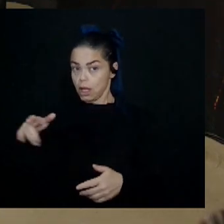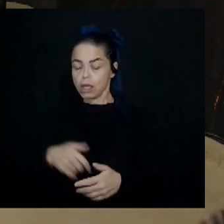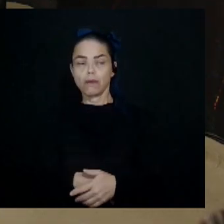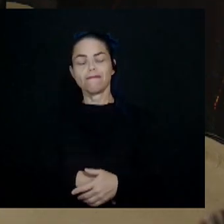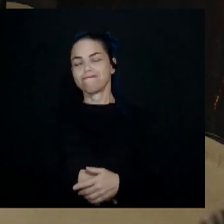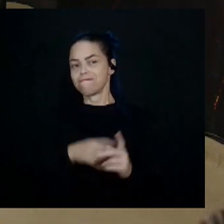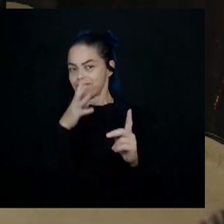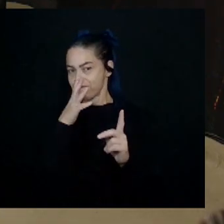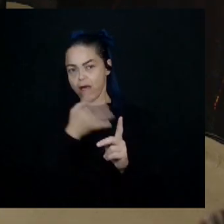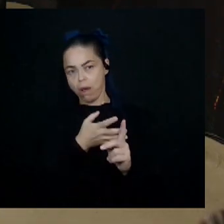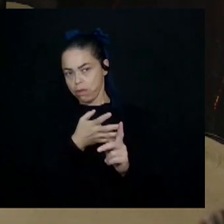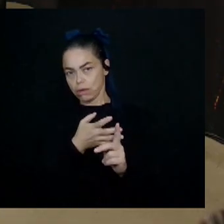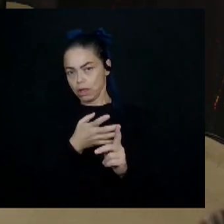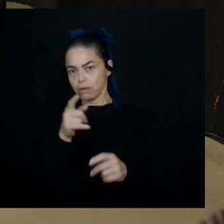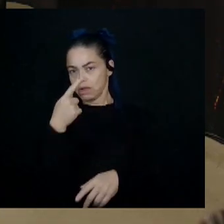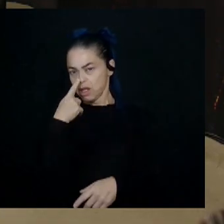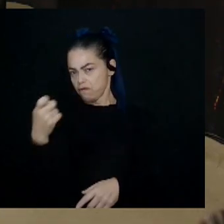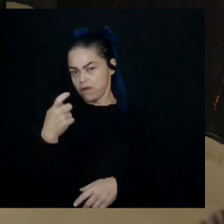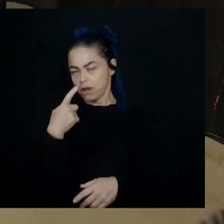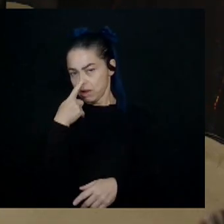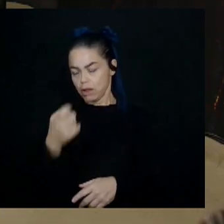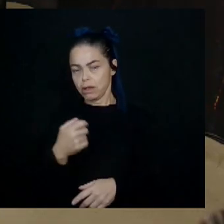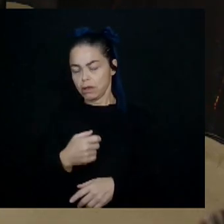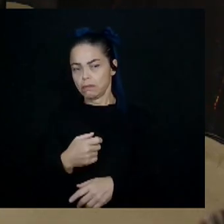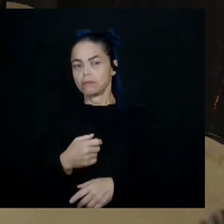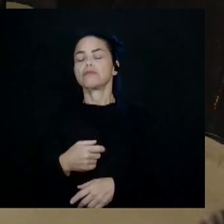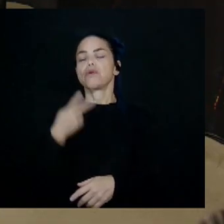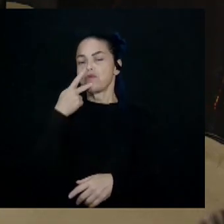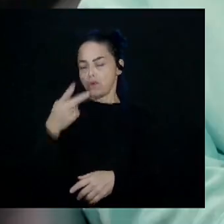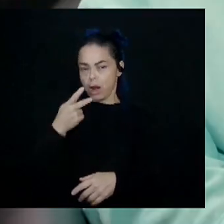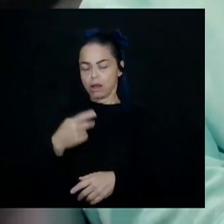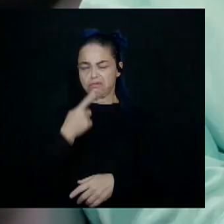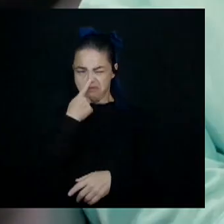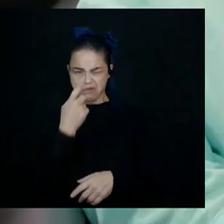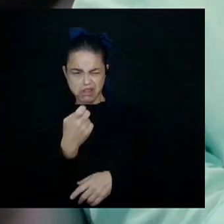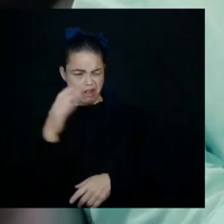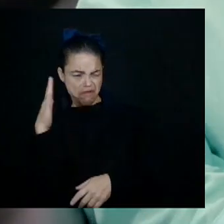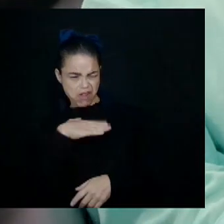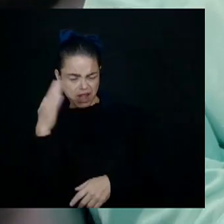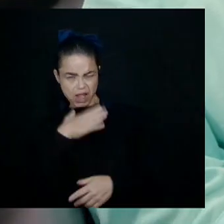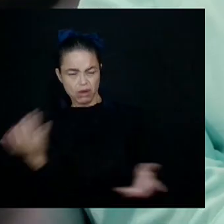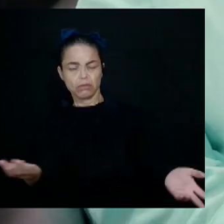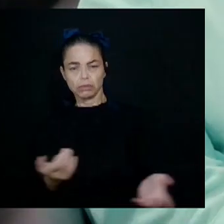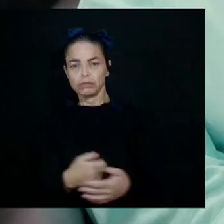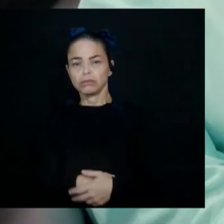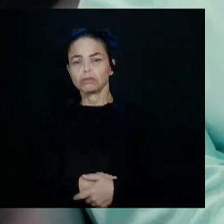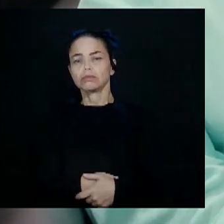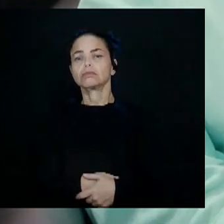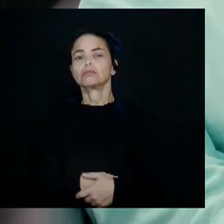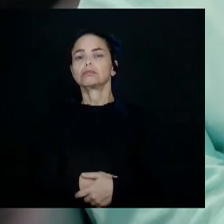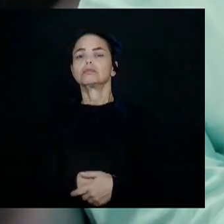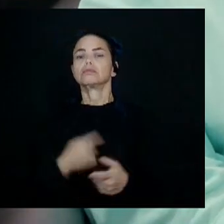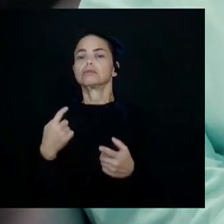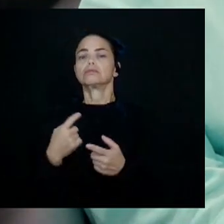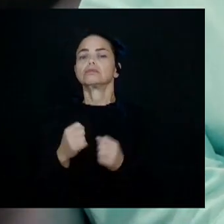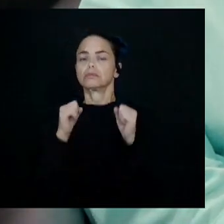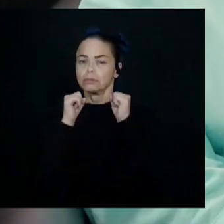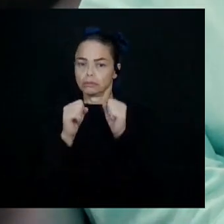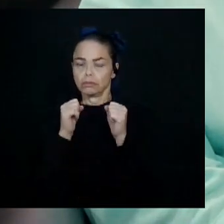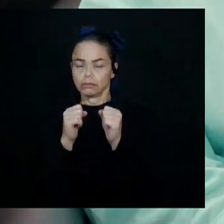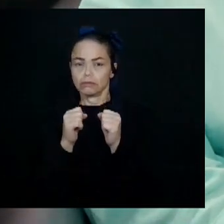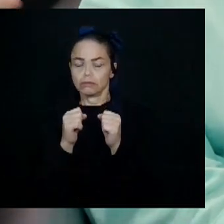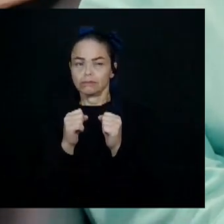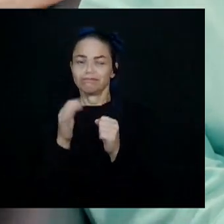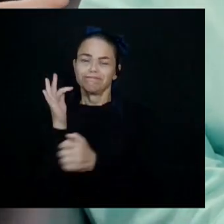pronto. A criança fala, ela é espontânea. Isso. E isso pode, lá no futuro,